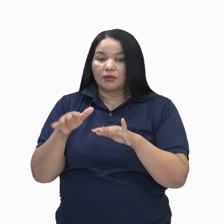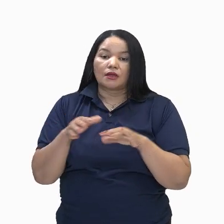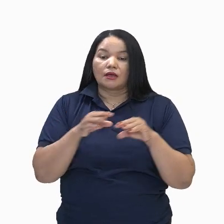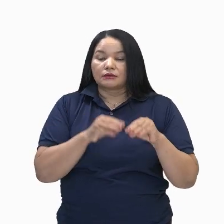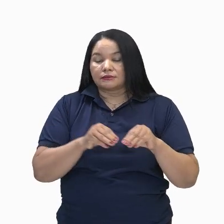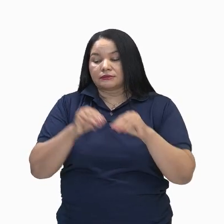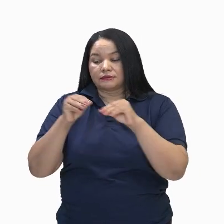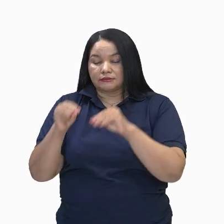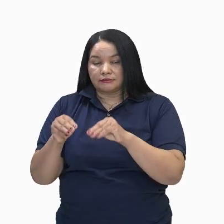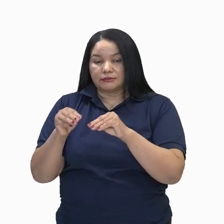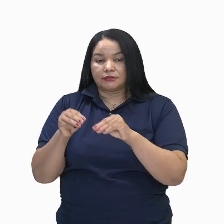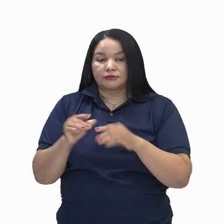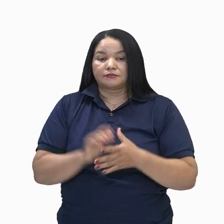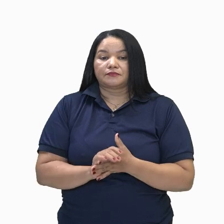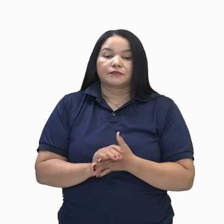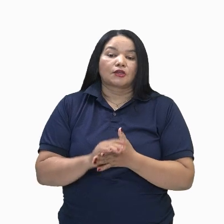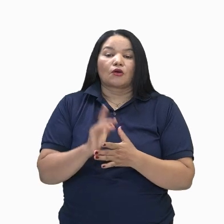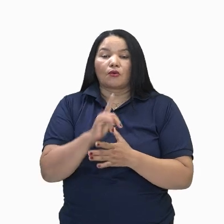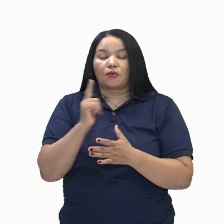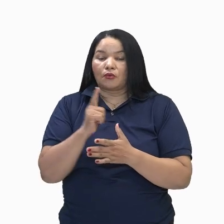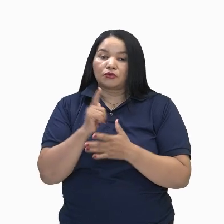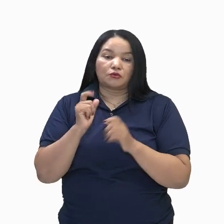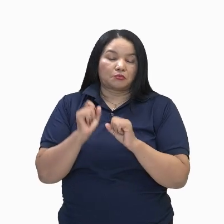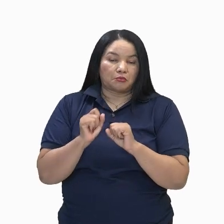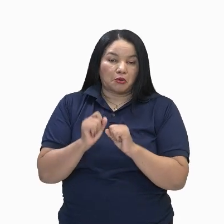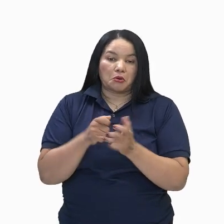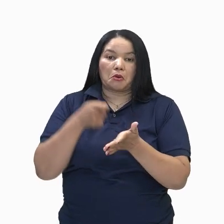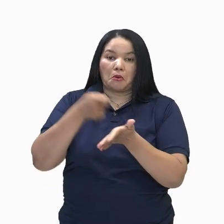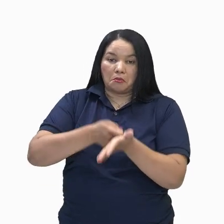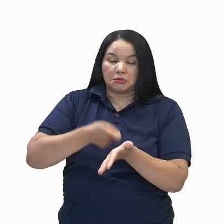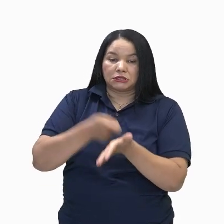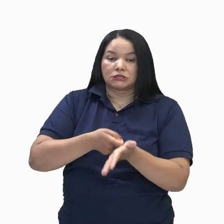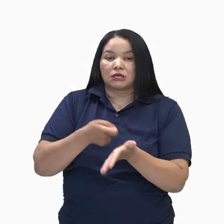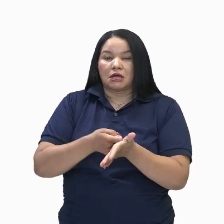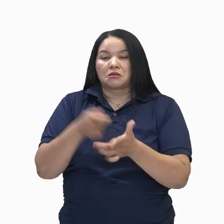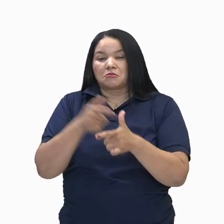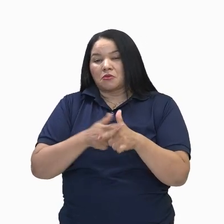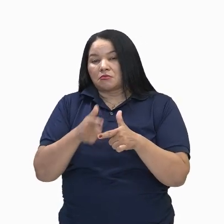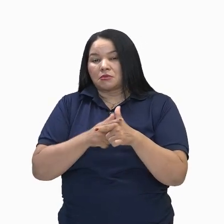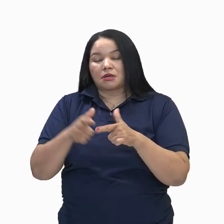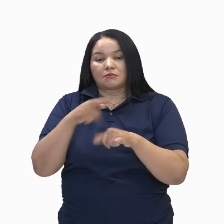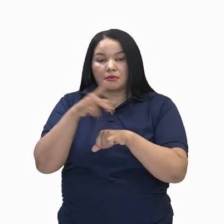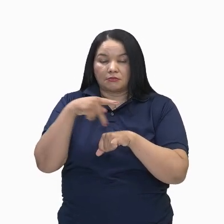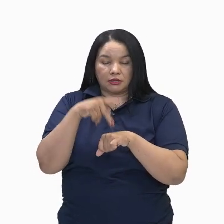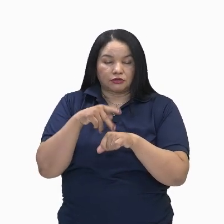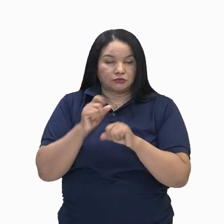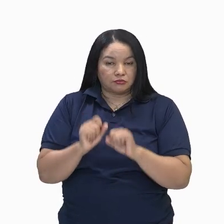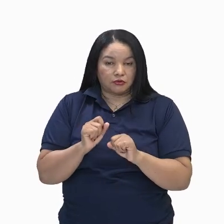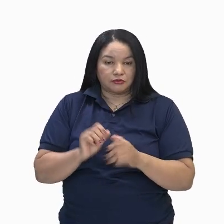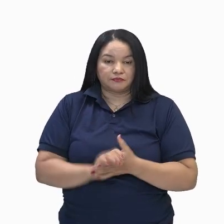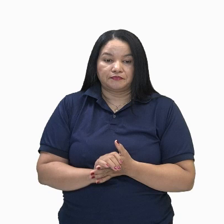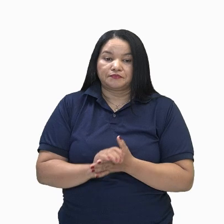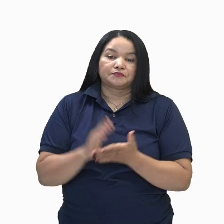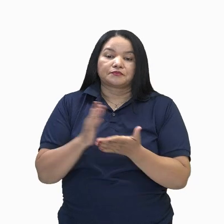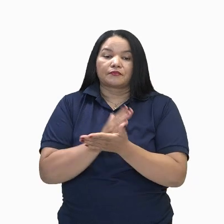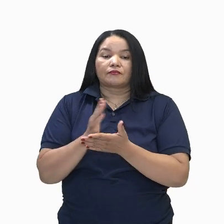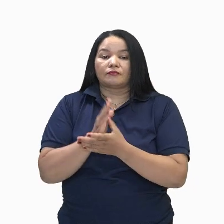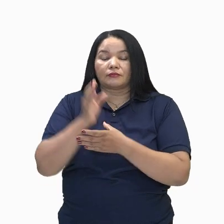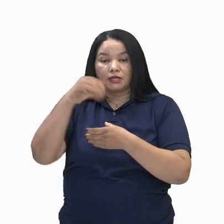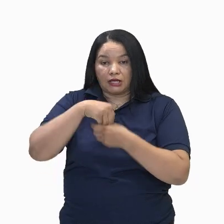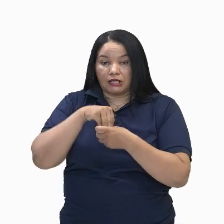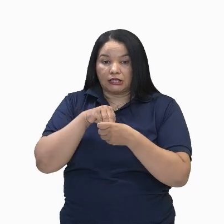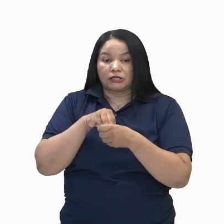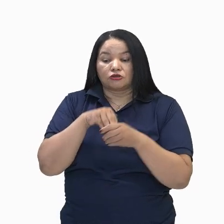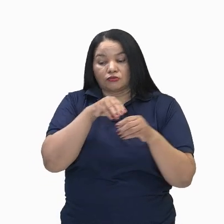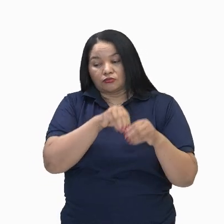sair por algumas questões que podem estar ocorrendo no seu país de origem. E os deslocados internos também têm